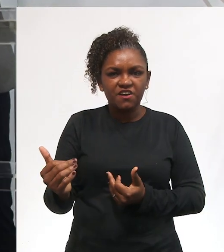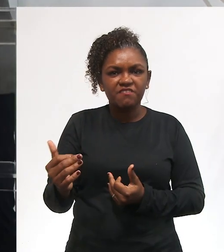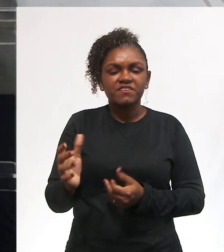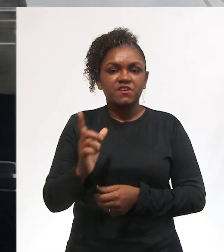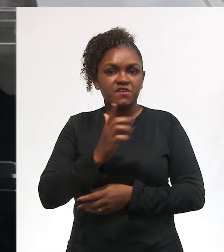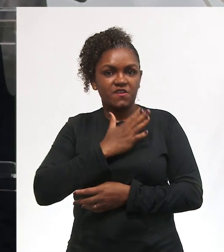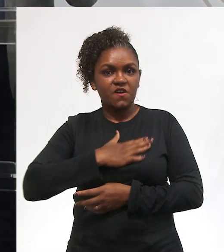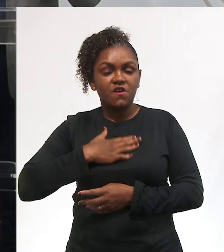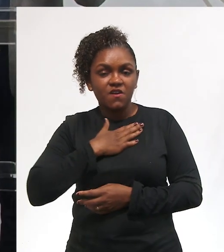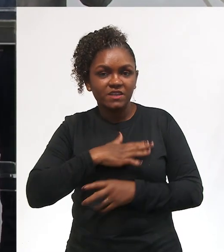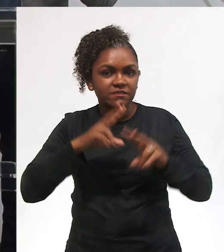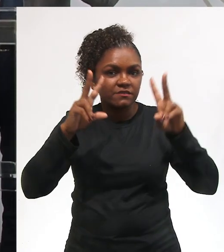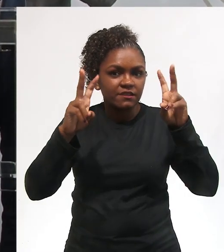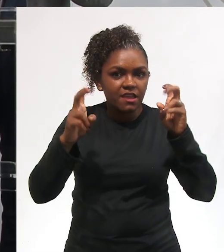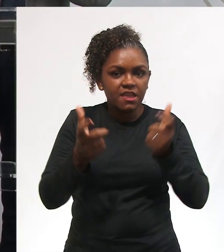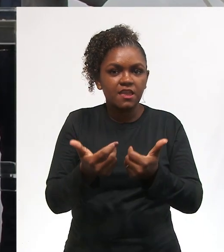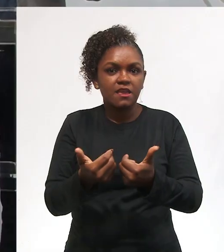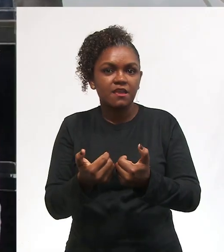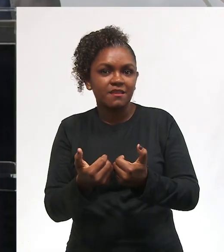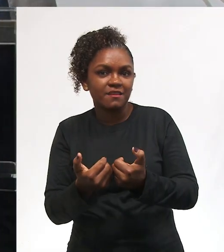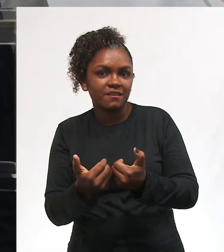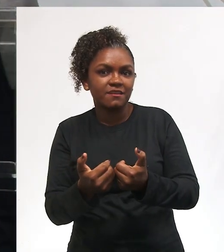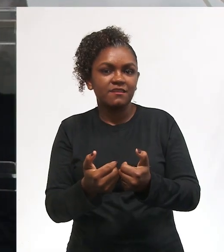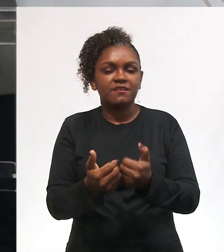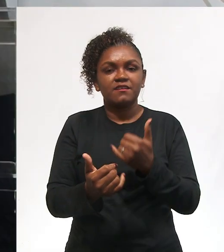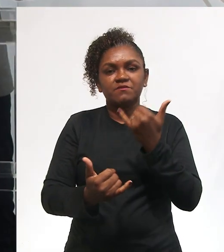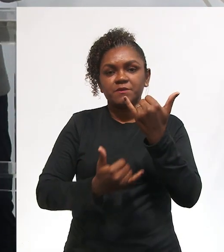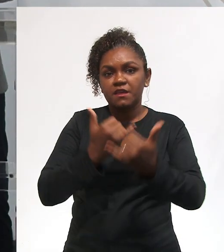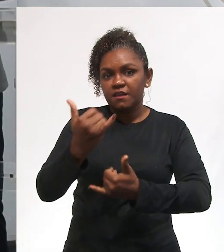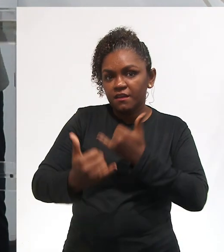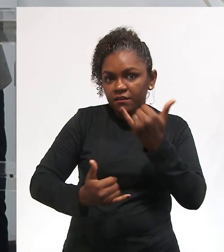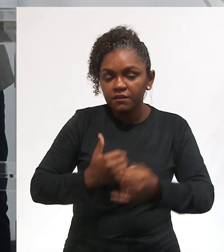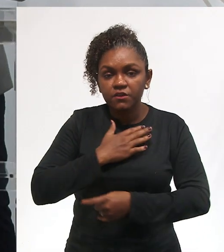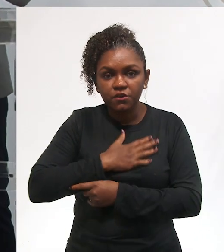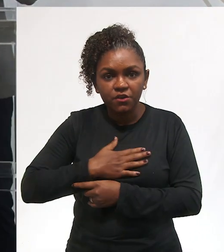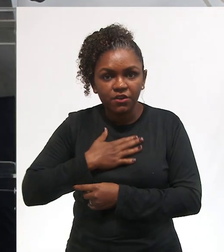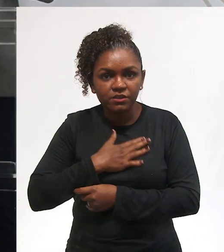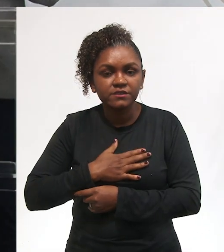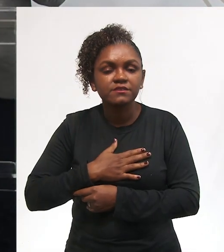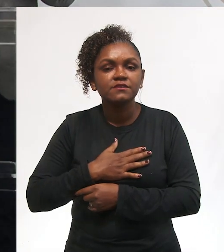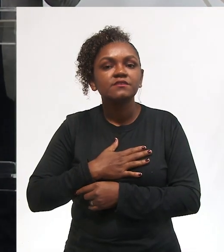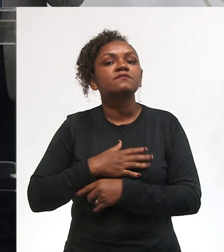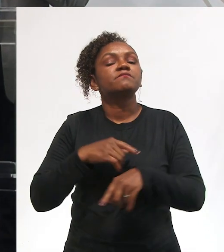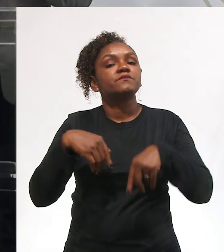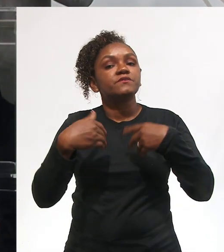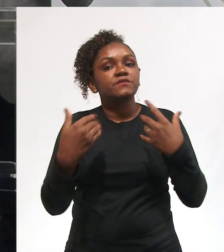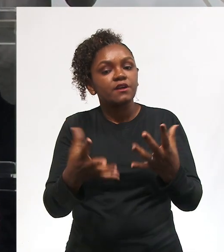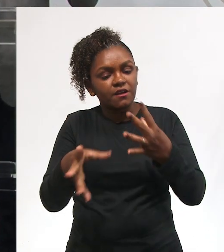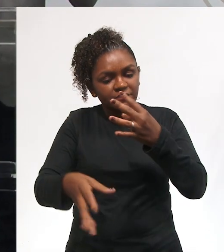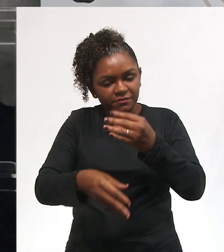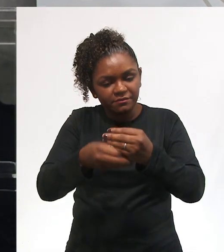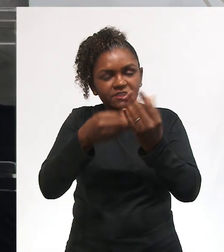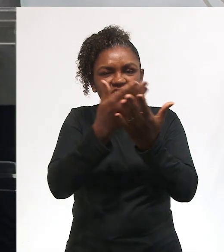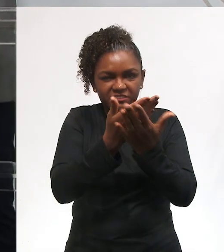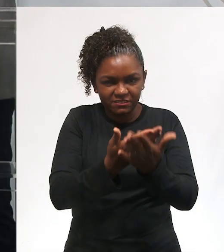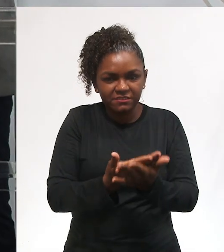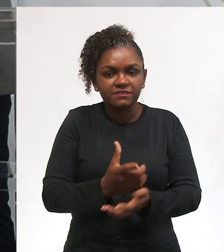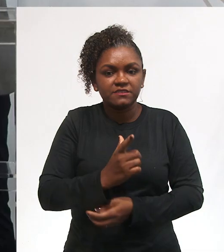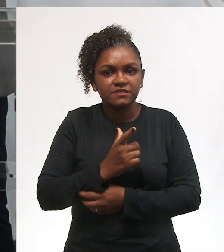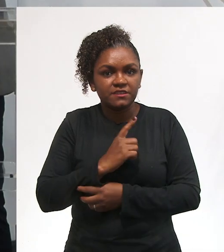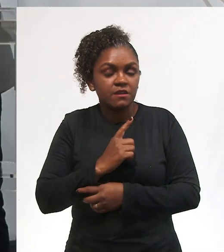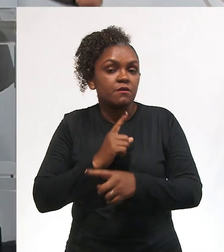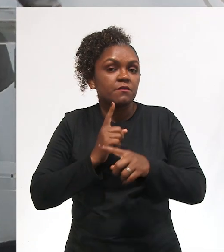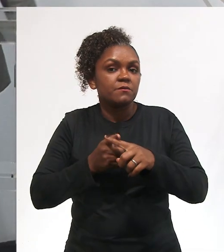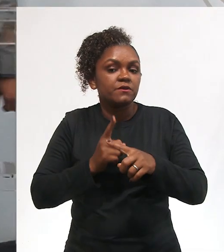de game, né? Estão trabalhando muito com game, uns já trabalham, né? Estão ali estudando para complementar, entre aspas, porque eles já estão